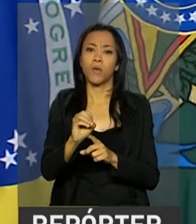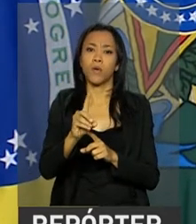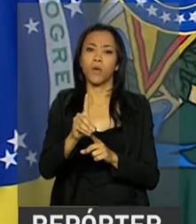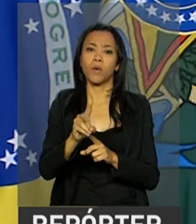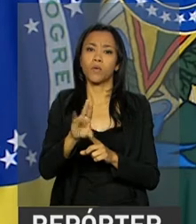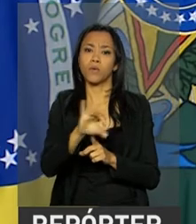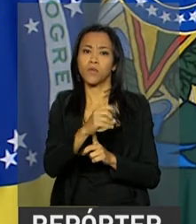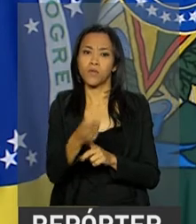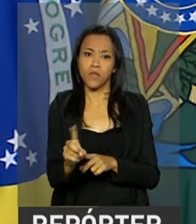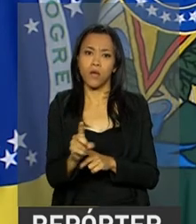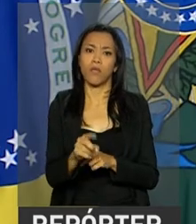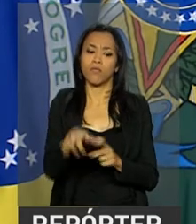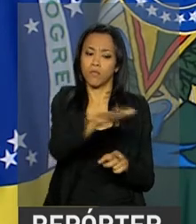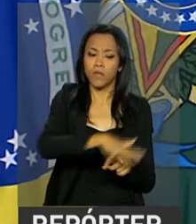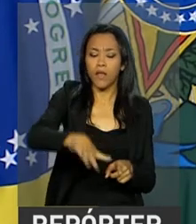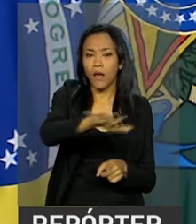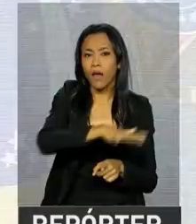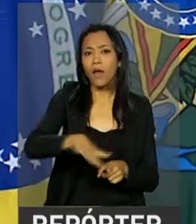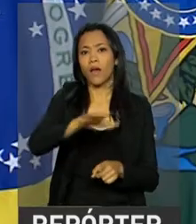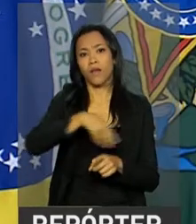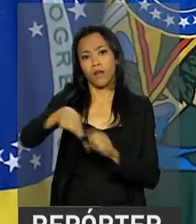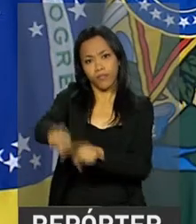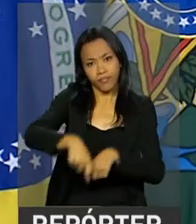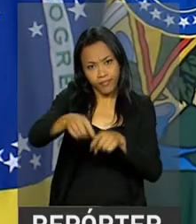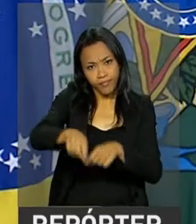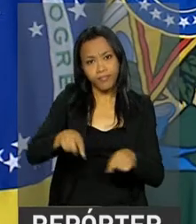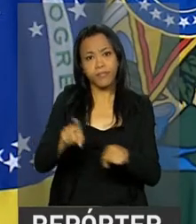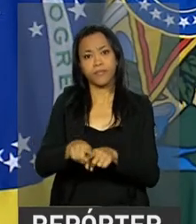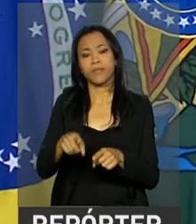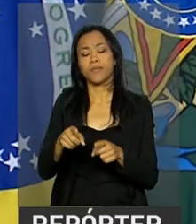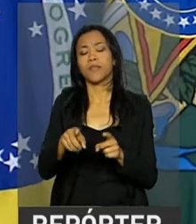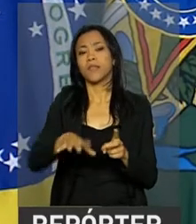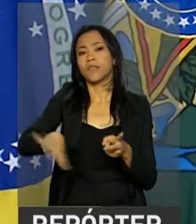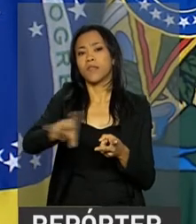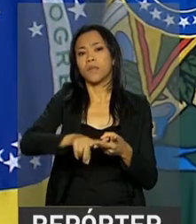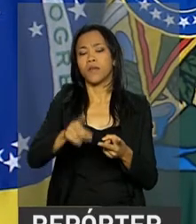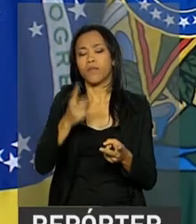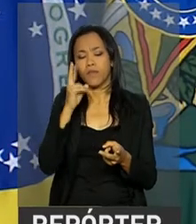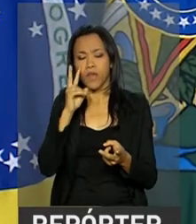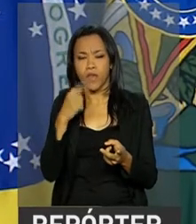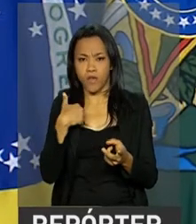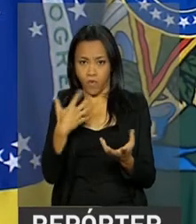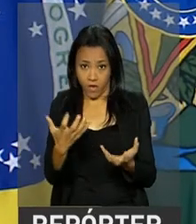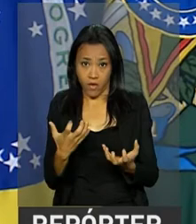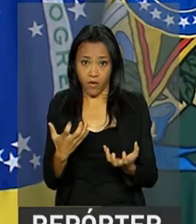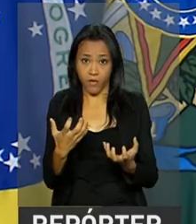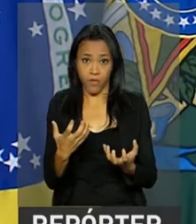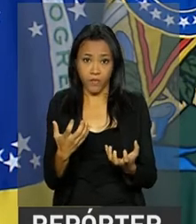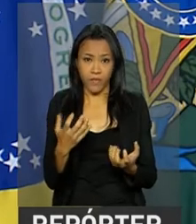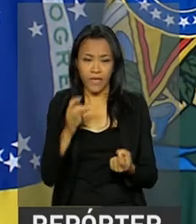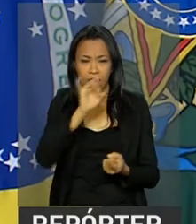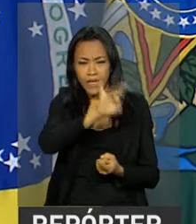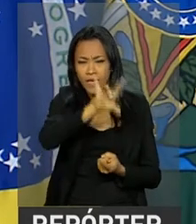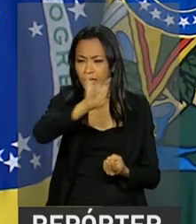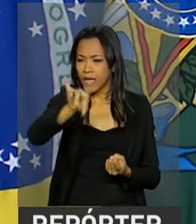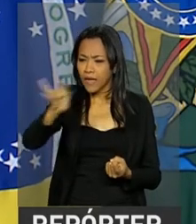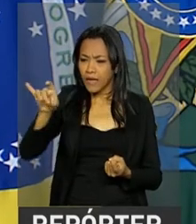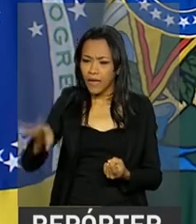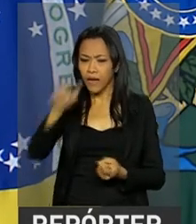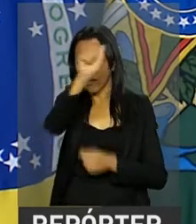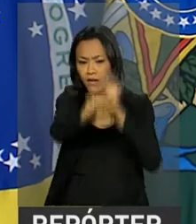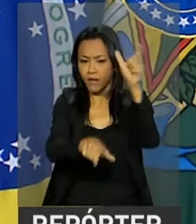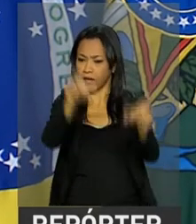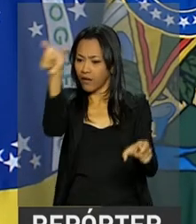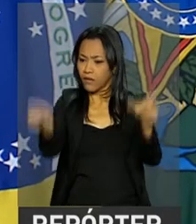e nas exportações eu quero um cada brasileiro e cada brasileira